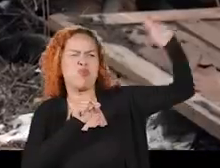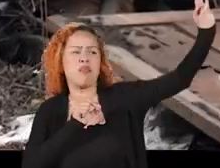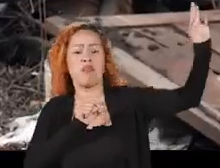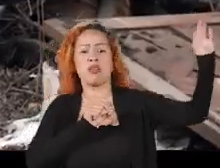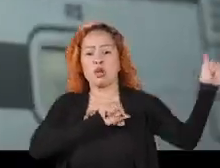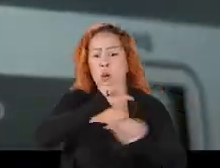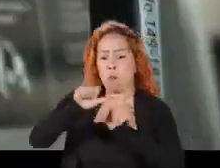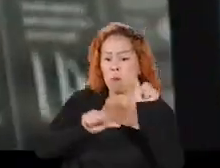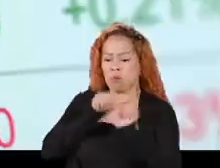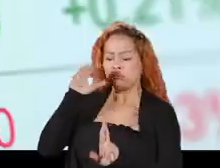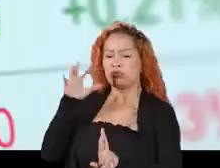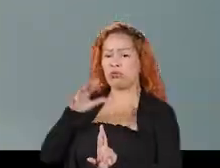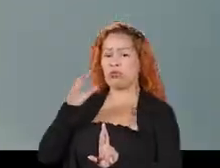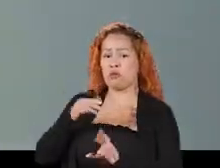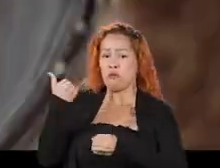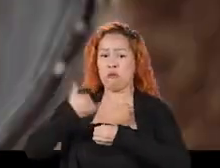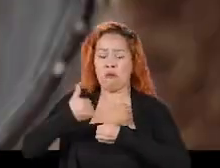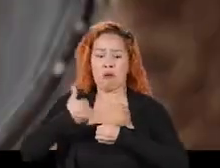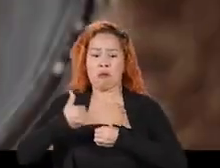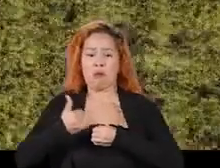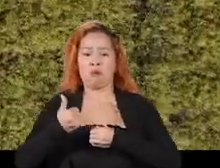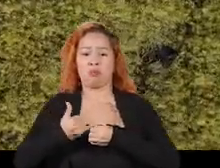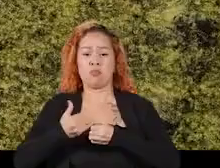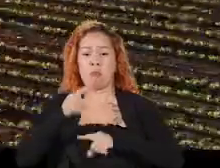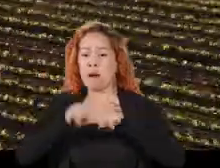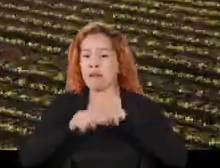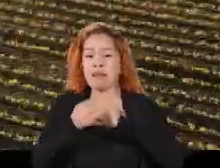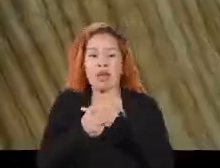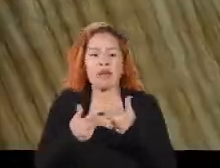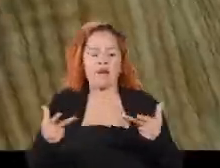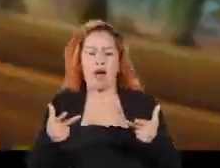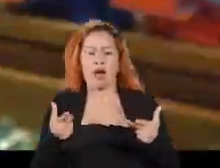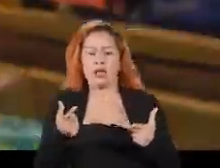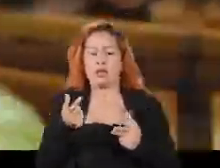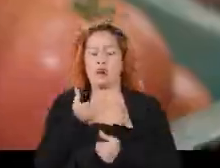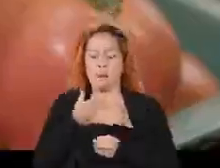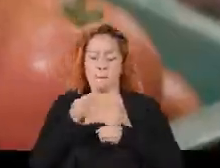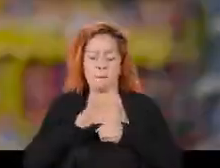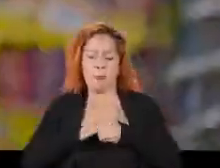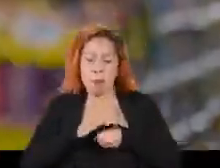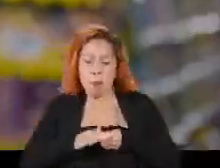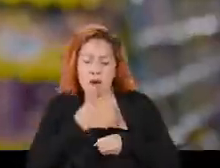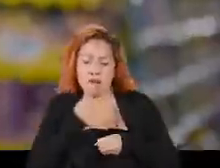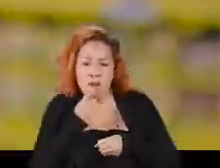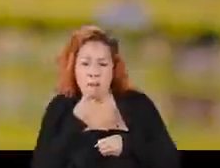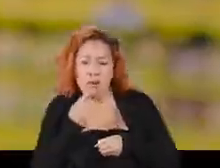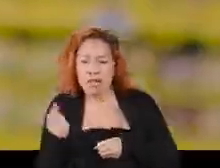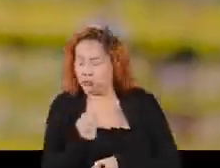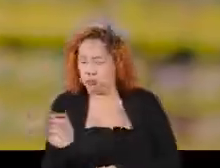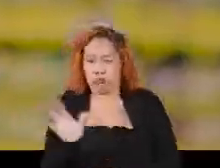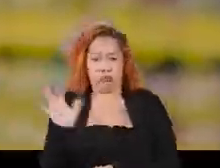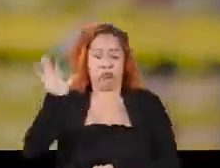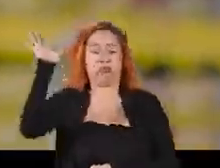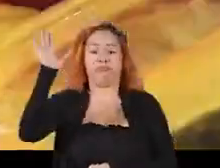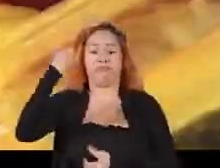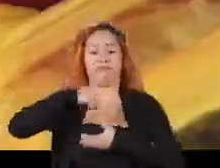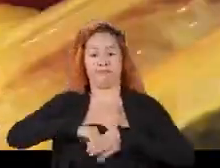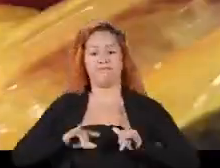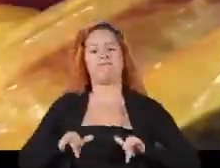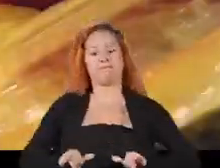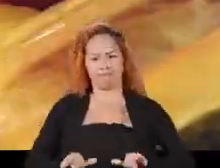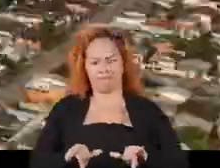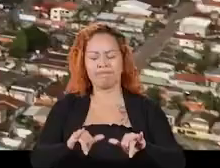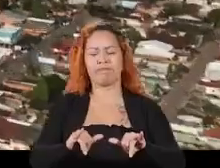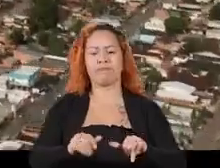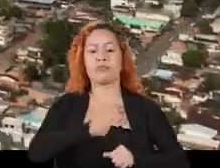distante da Europa muda o valor no posto, arrisca o fertilizante e torna mais caro o tomate que a Maria compra num grande supermercado